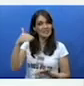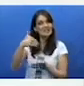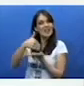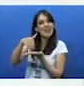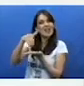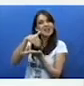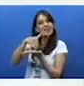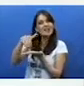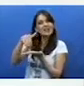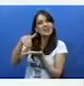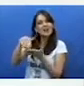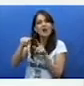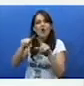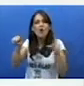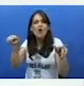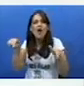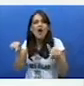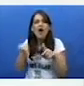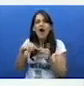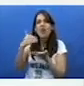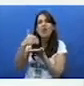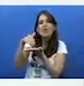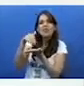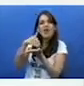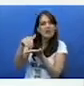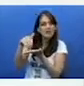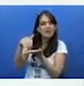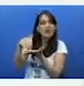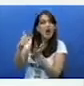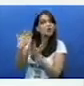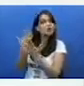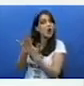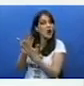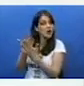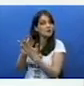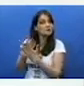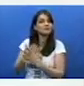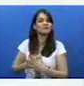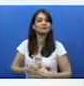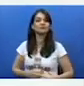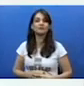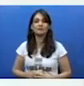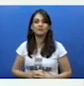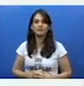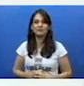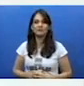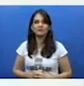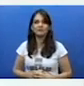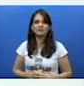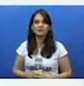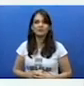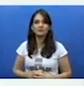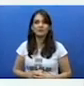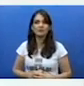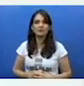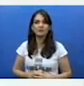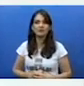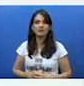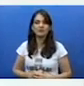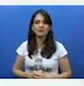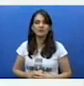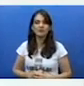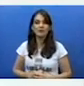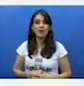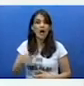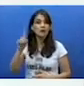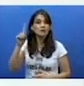Secretaria, né? A secretaria da escola está aberta. Agora, e se eu colocar o acento,